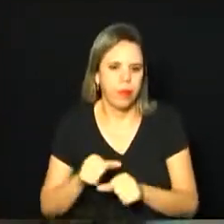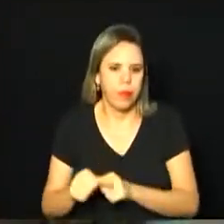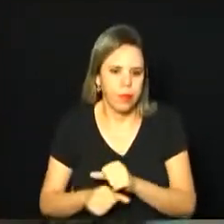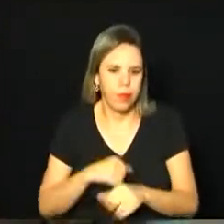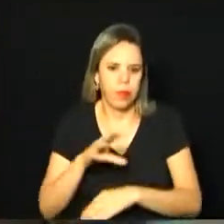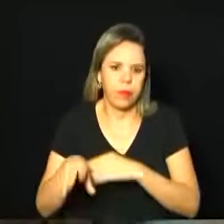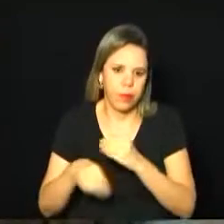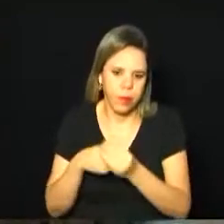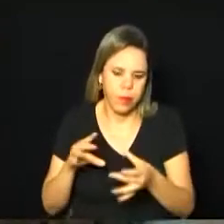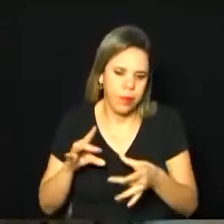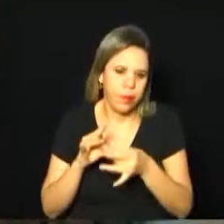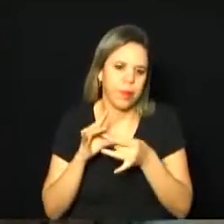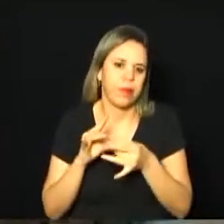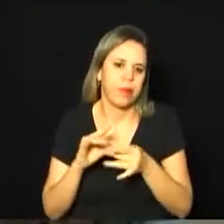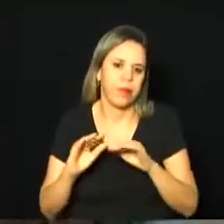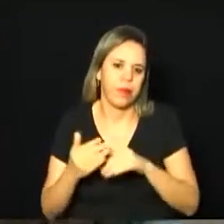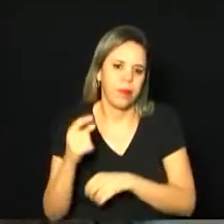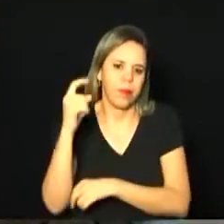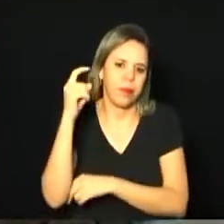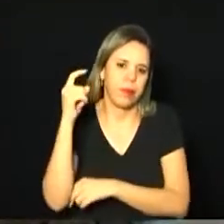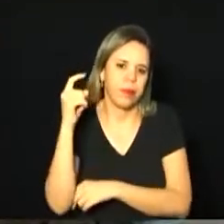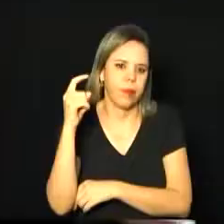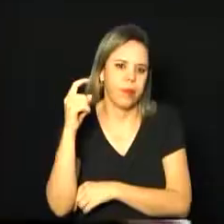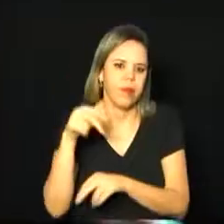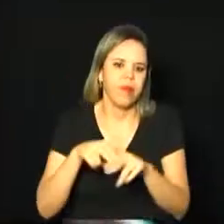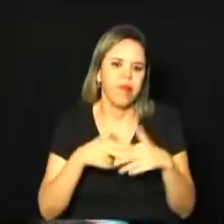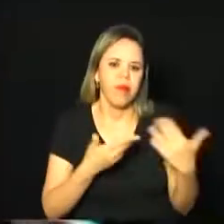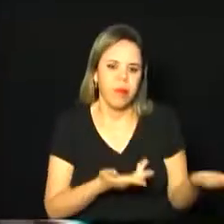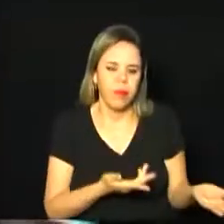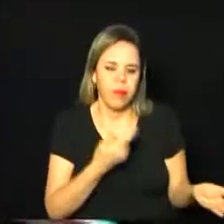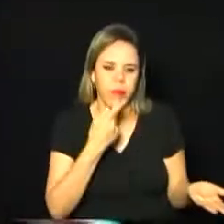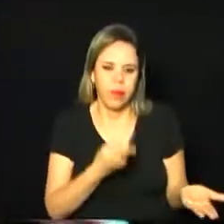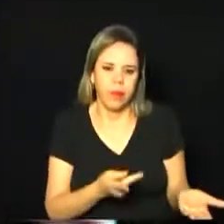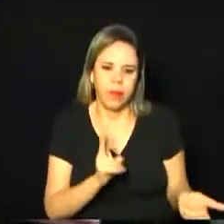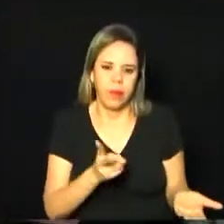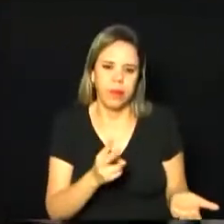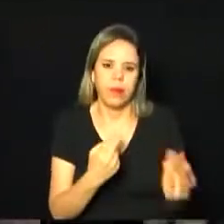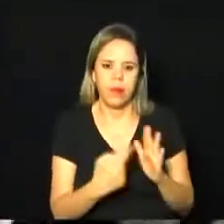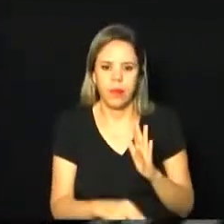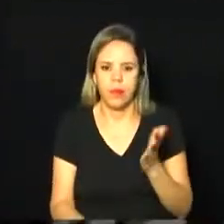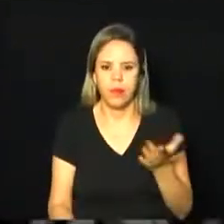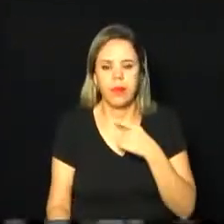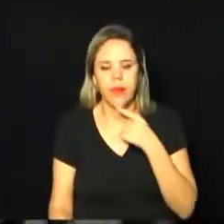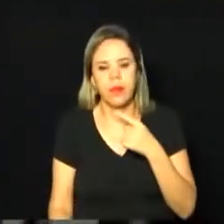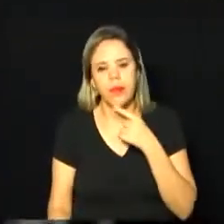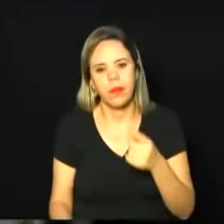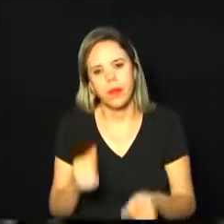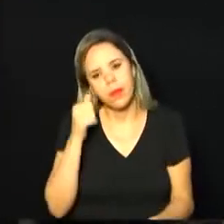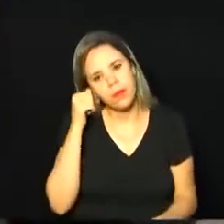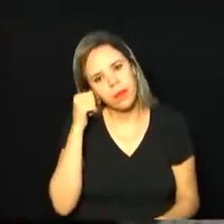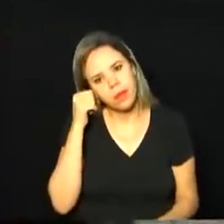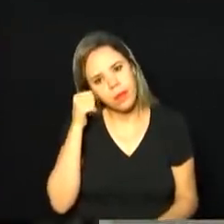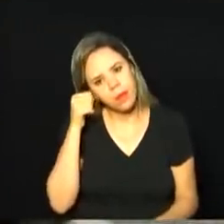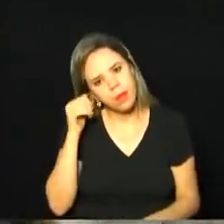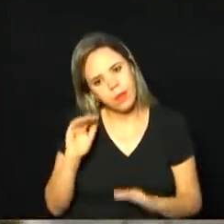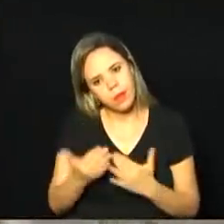o incorporada teve o bairro Cambuí por isso que e paira sempre esta dúvida